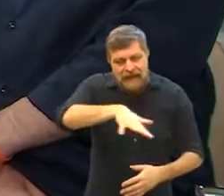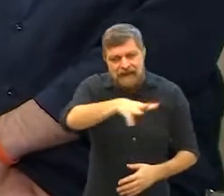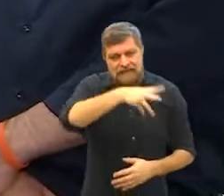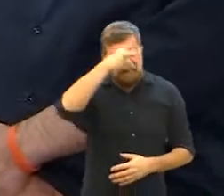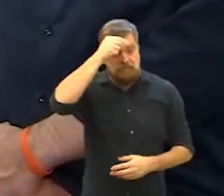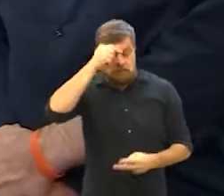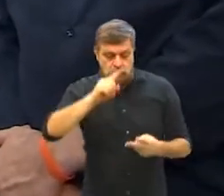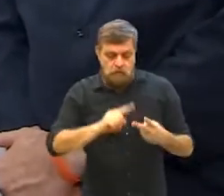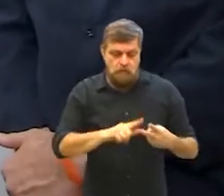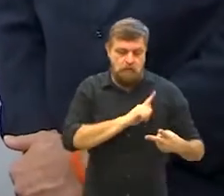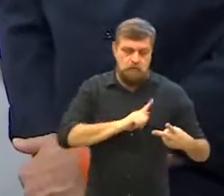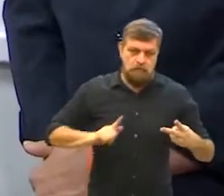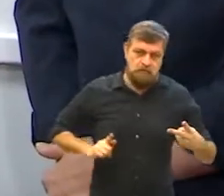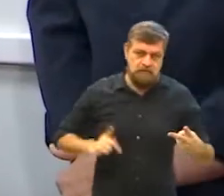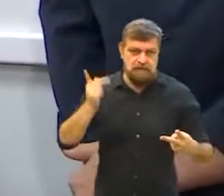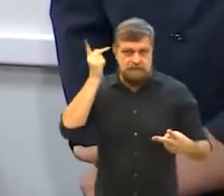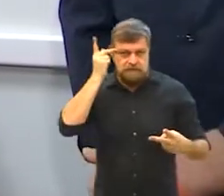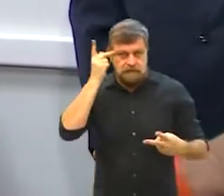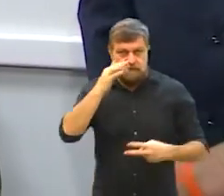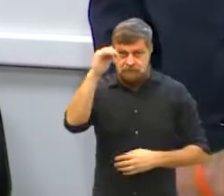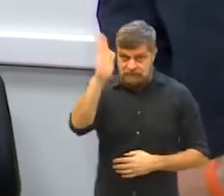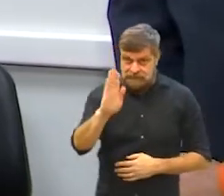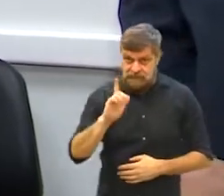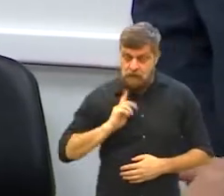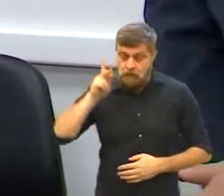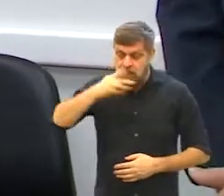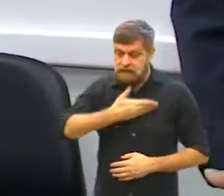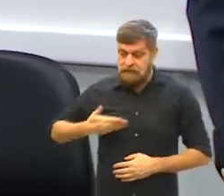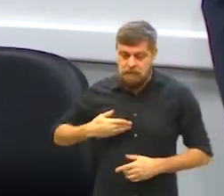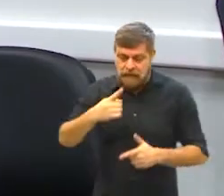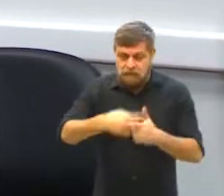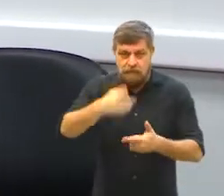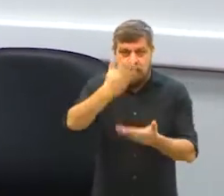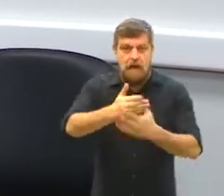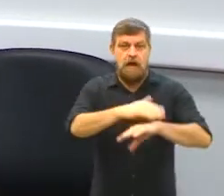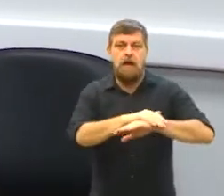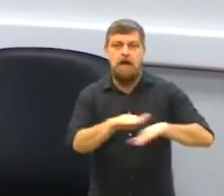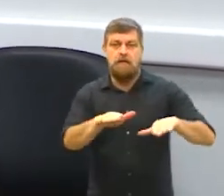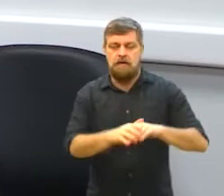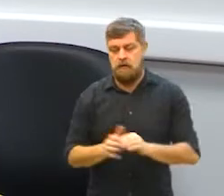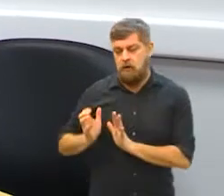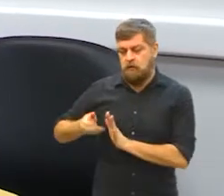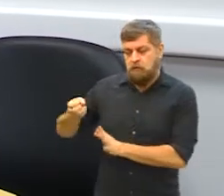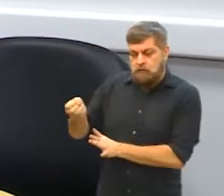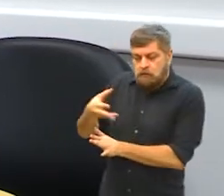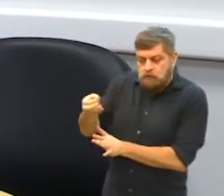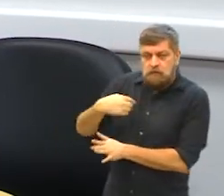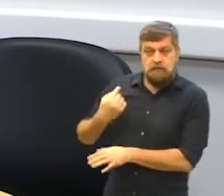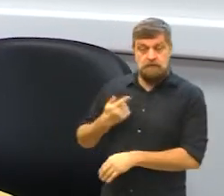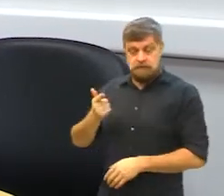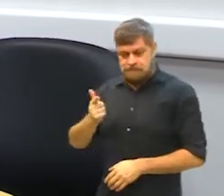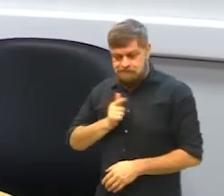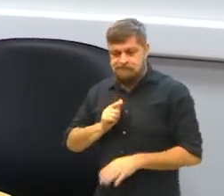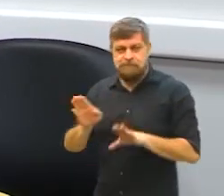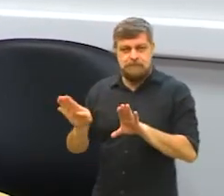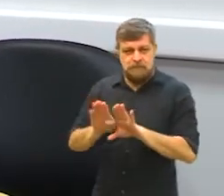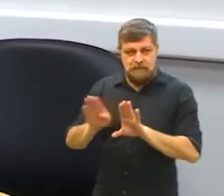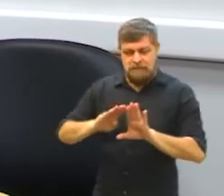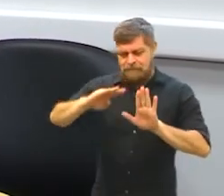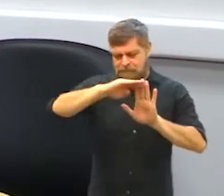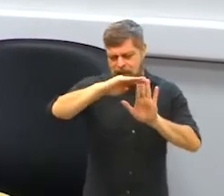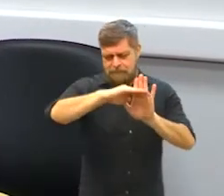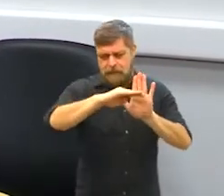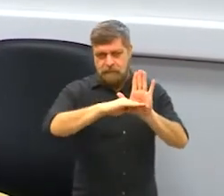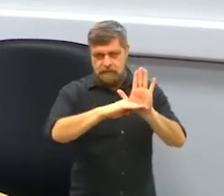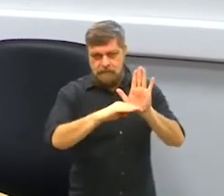cobrado o poder executivo do Governo do Estado da prefeitura políticas públicas que vão de fato resolver esses problemas e no novo a gente tem